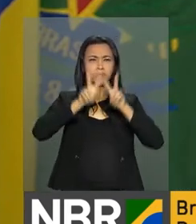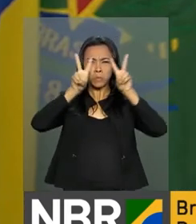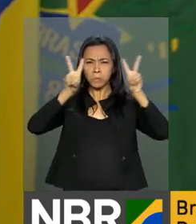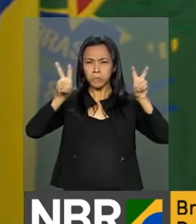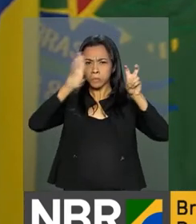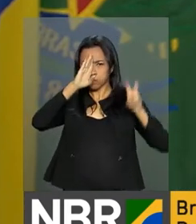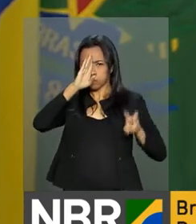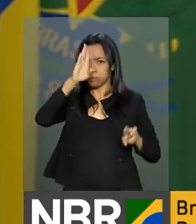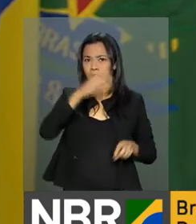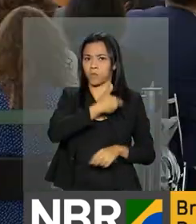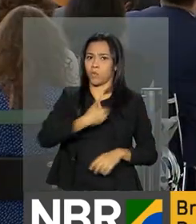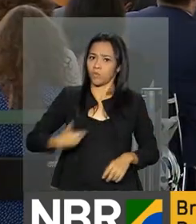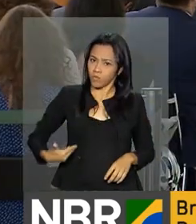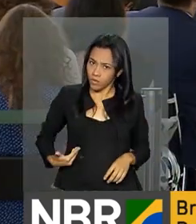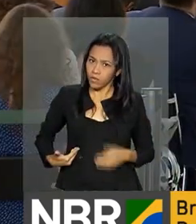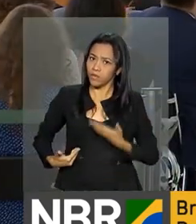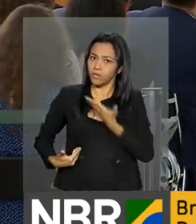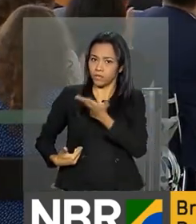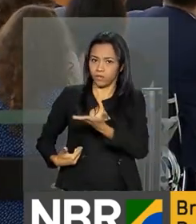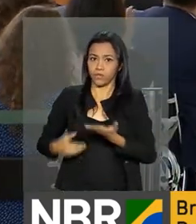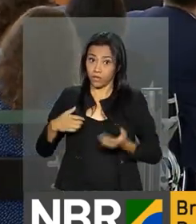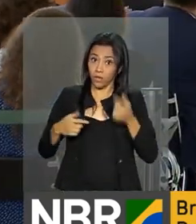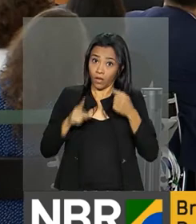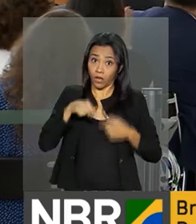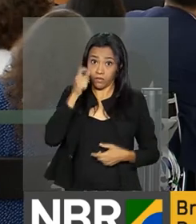interessante é até particularmente